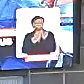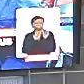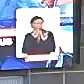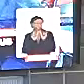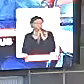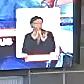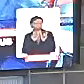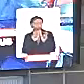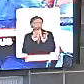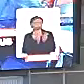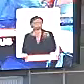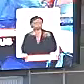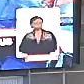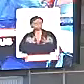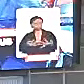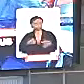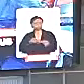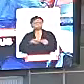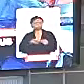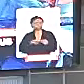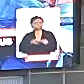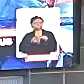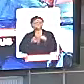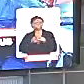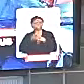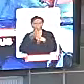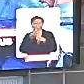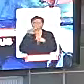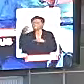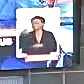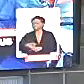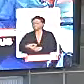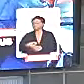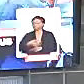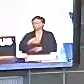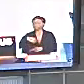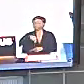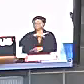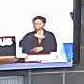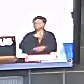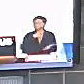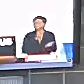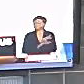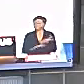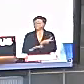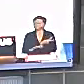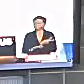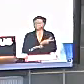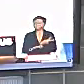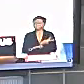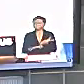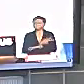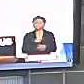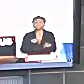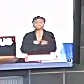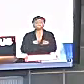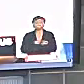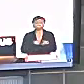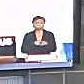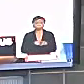colocadas Porque de fato é isso que acontece com nós e dizer que é é